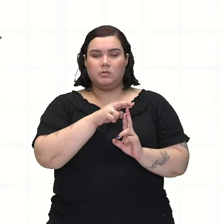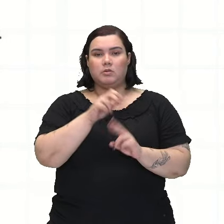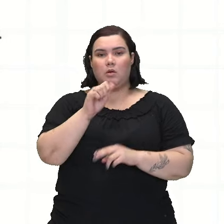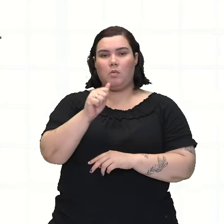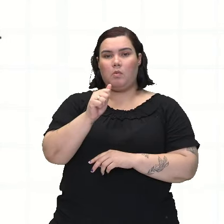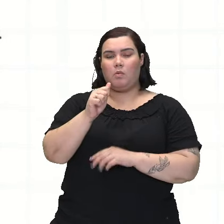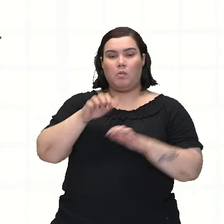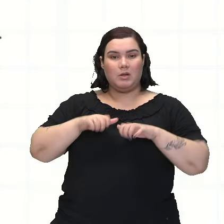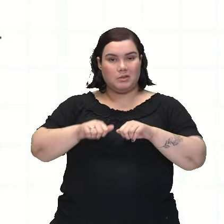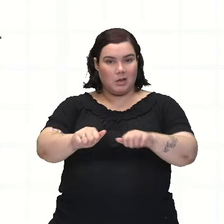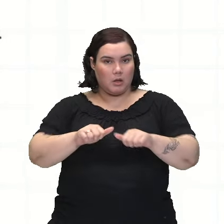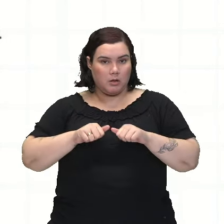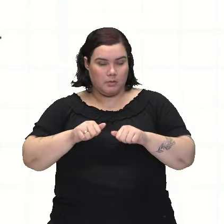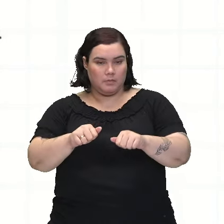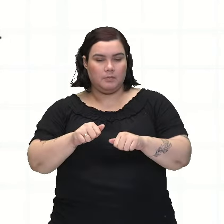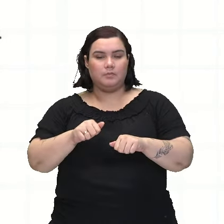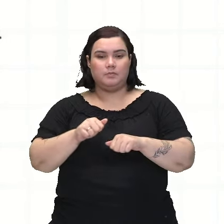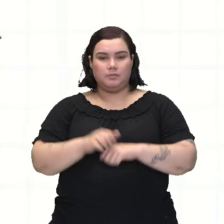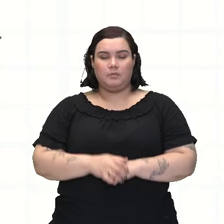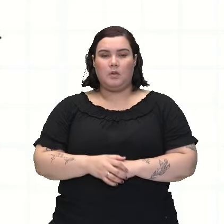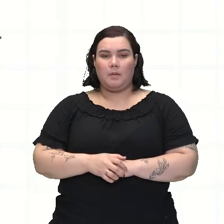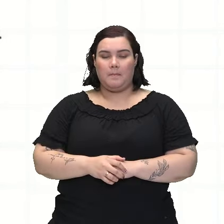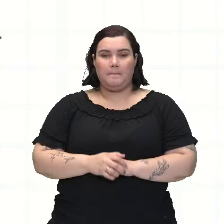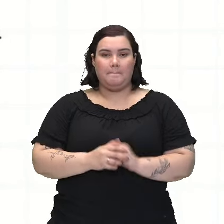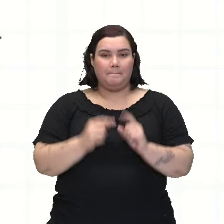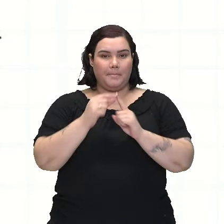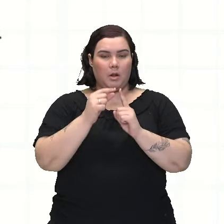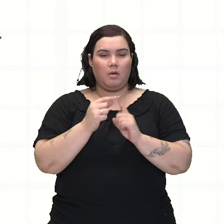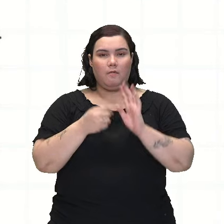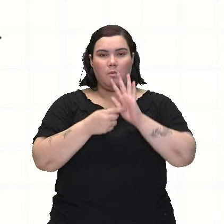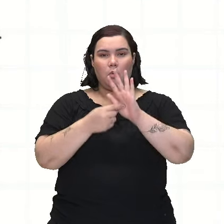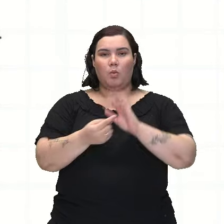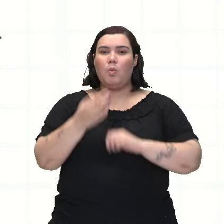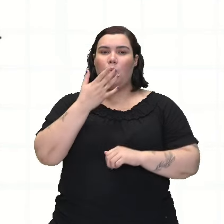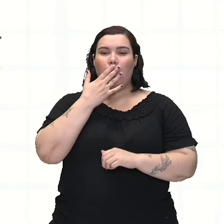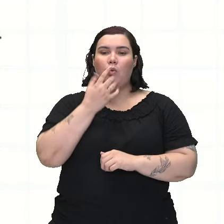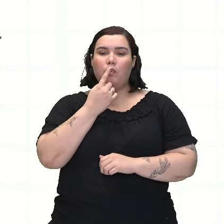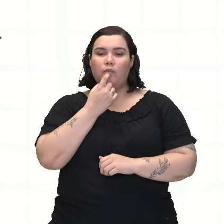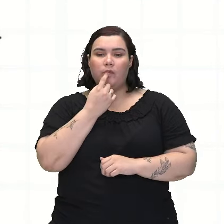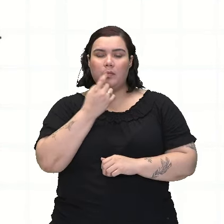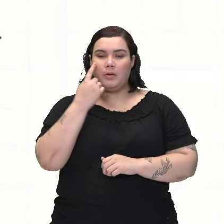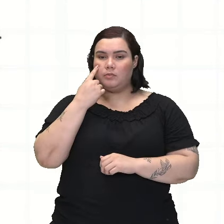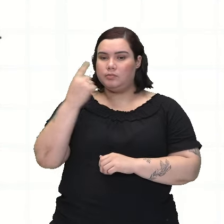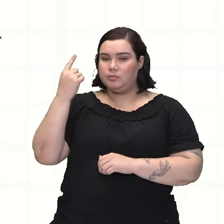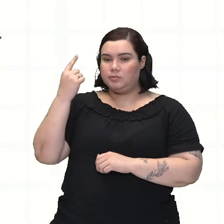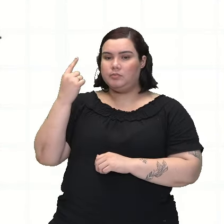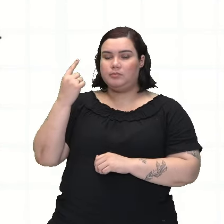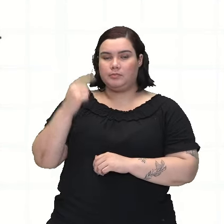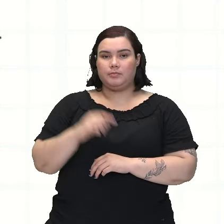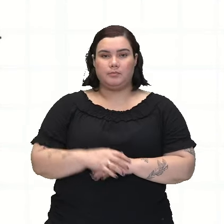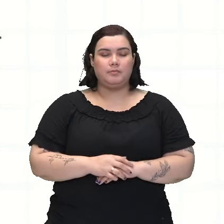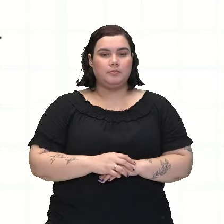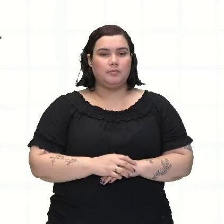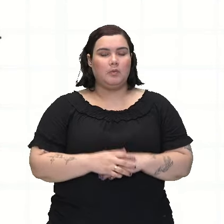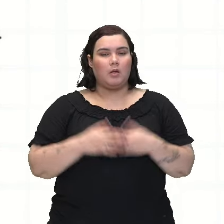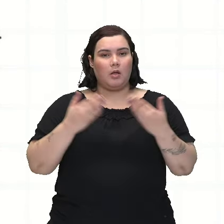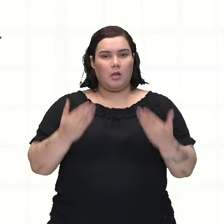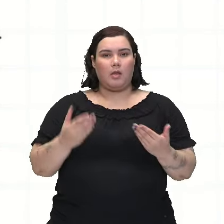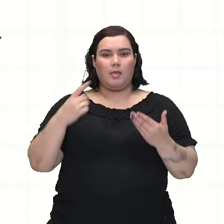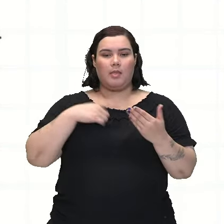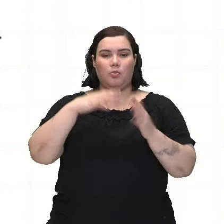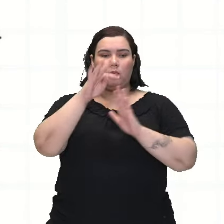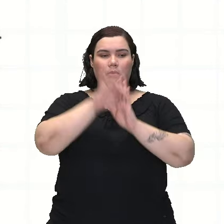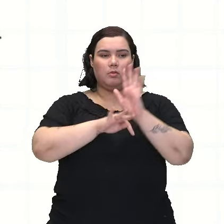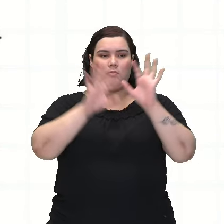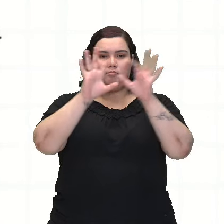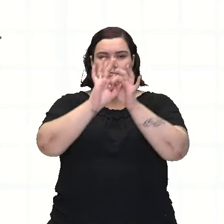açaí, que são palavras aí destacadas que estão unindo o texto para ele ficar em